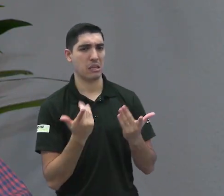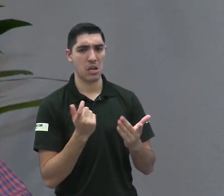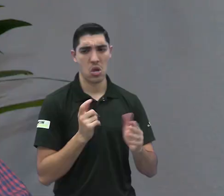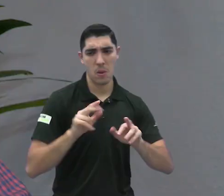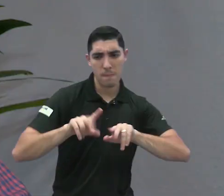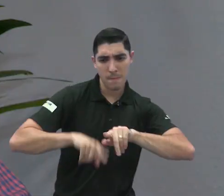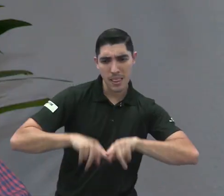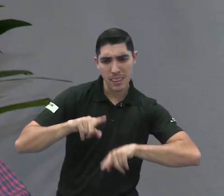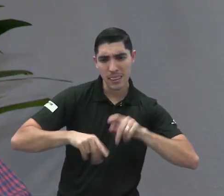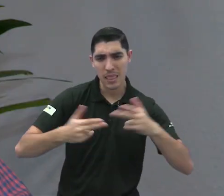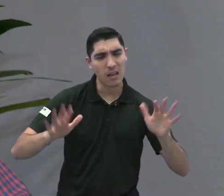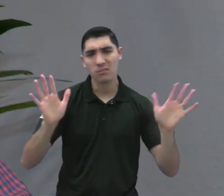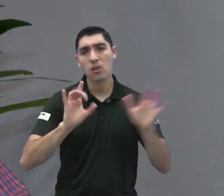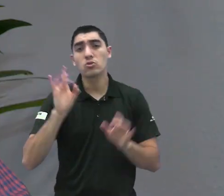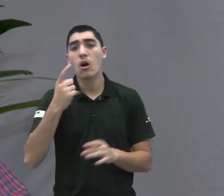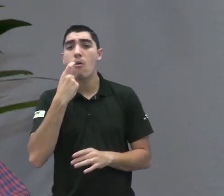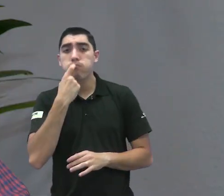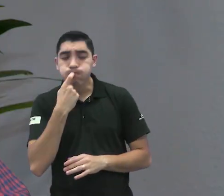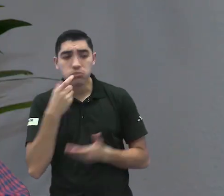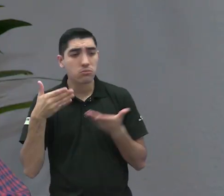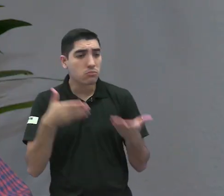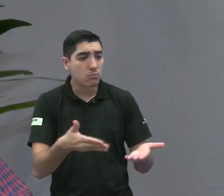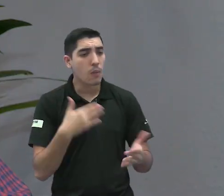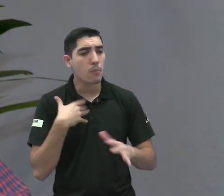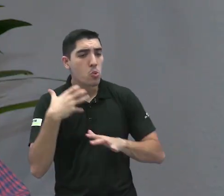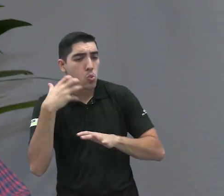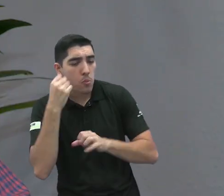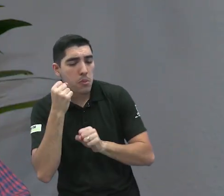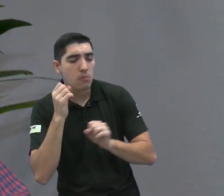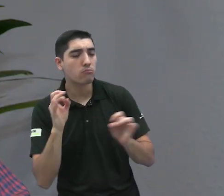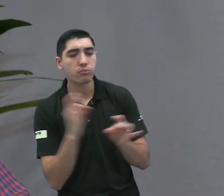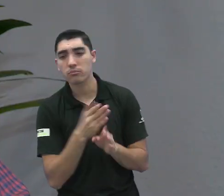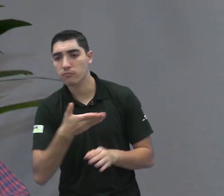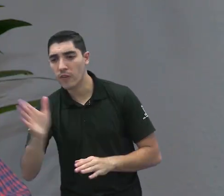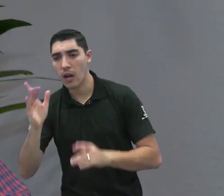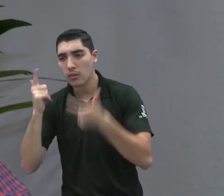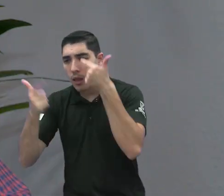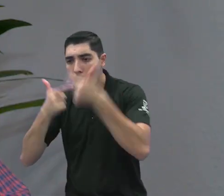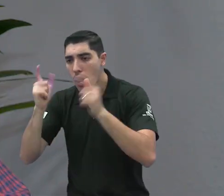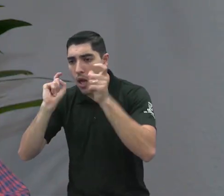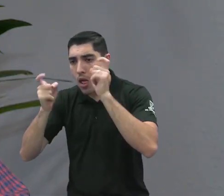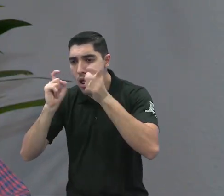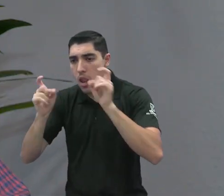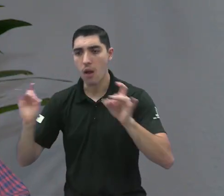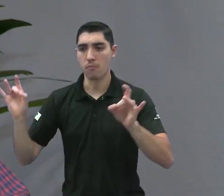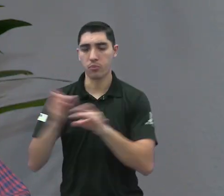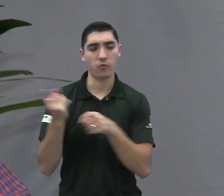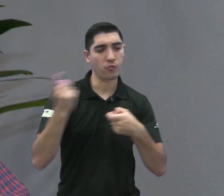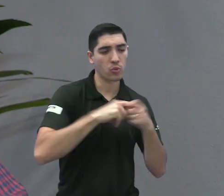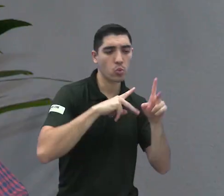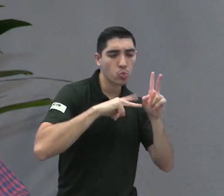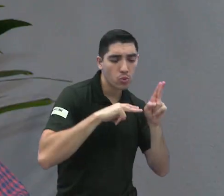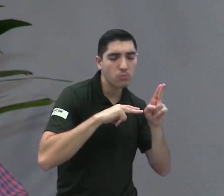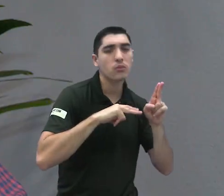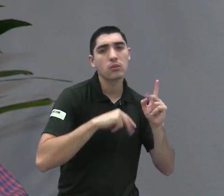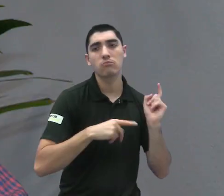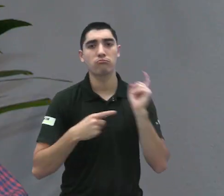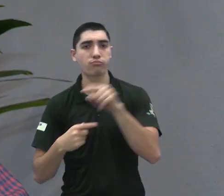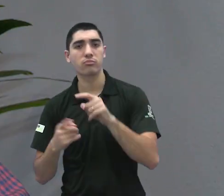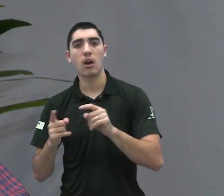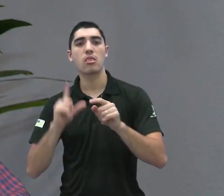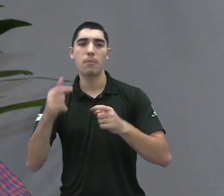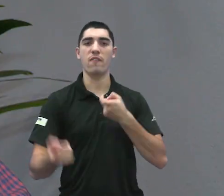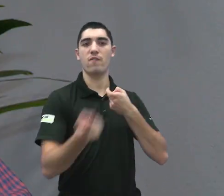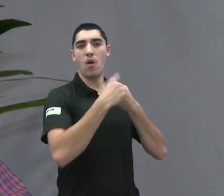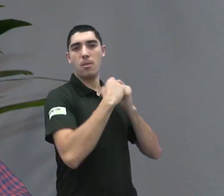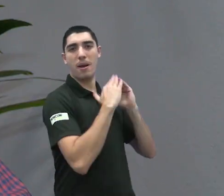com utensílios, eles só querem realmente ter o mínimo necessário ali. Então uma mobília ajustada, uma mobília